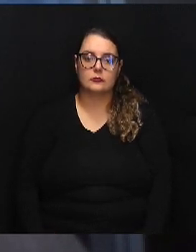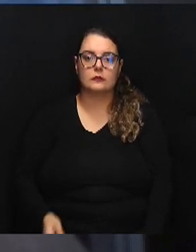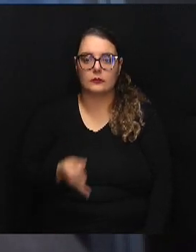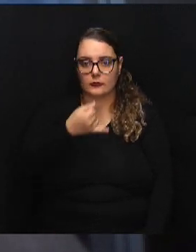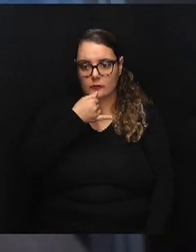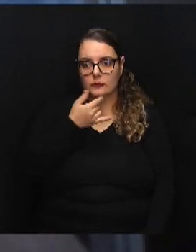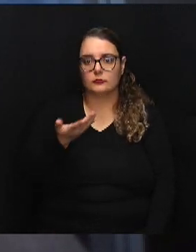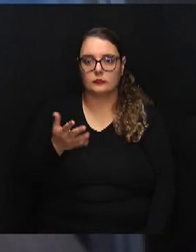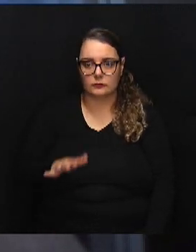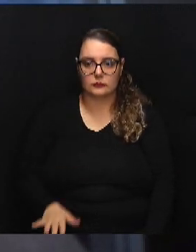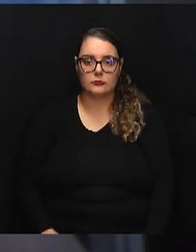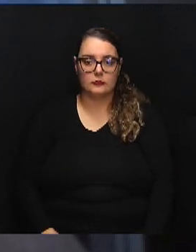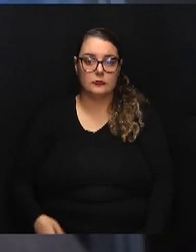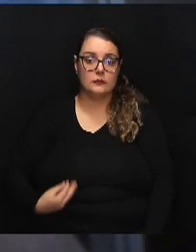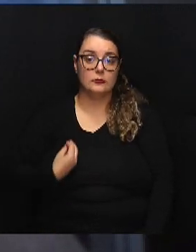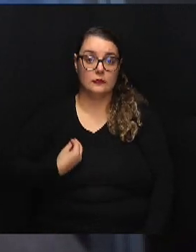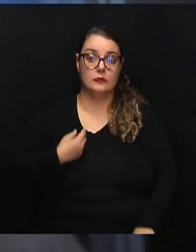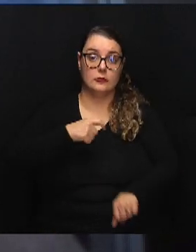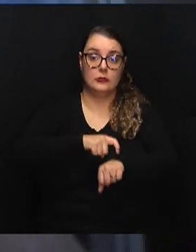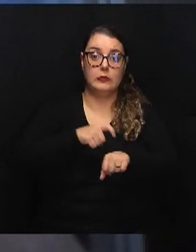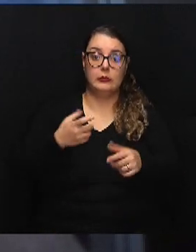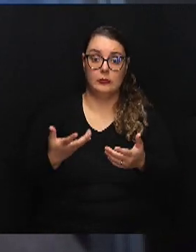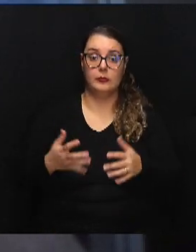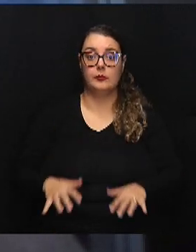infelizmente, a gente está vivendo uma época